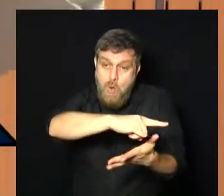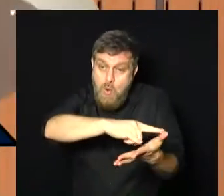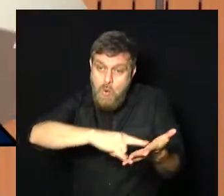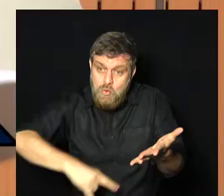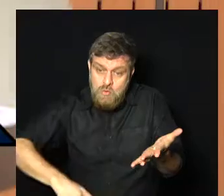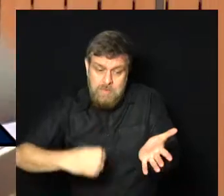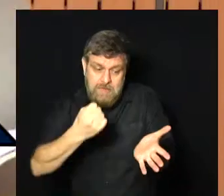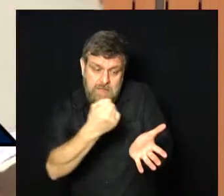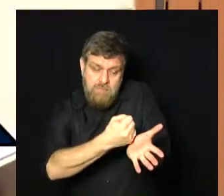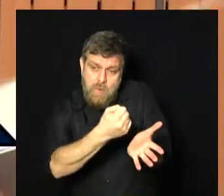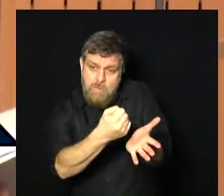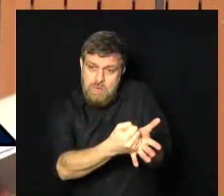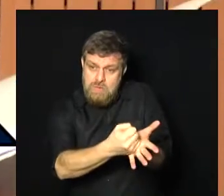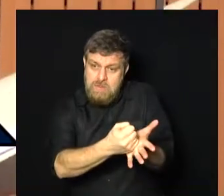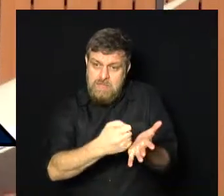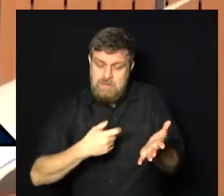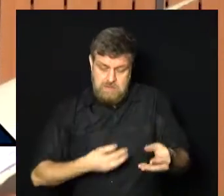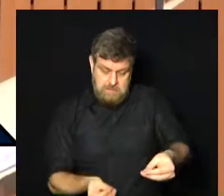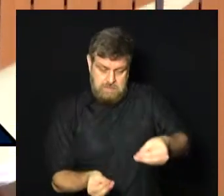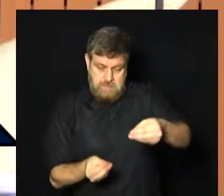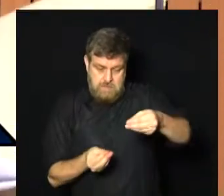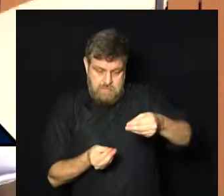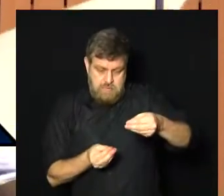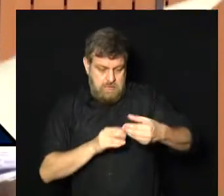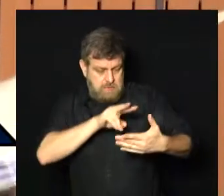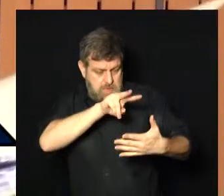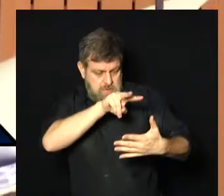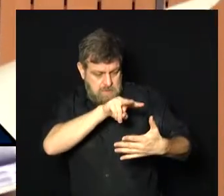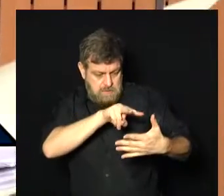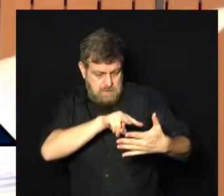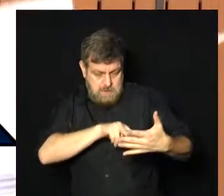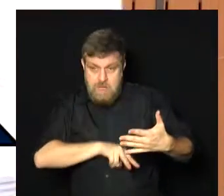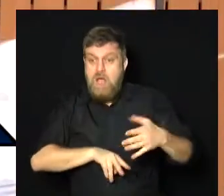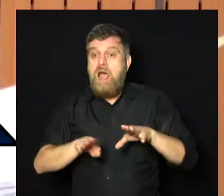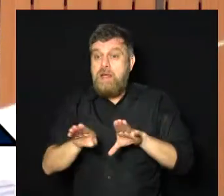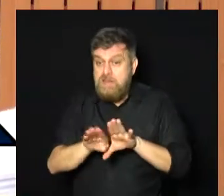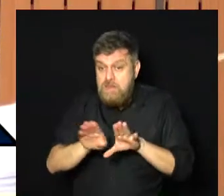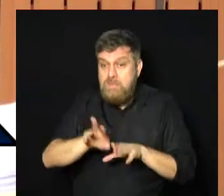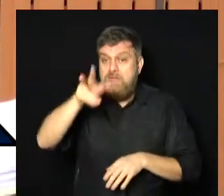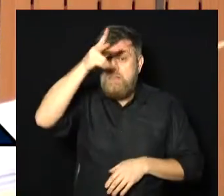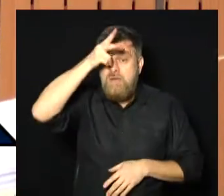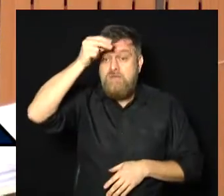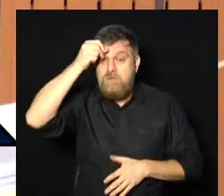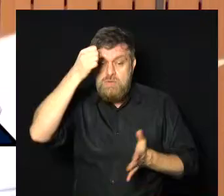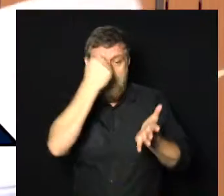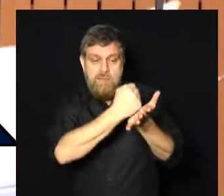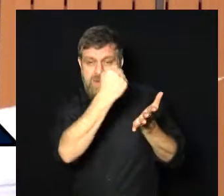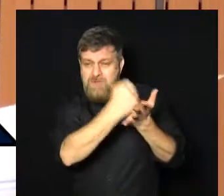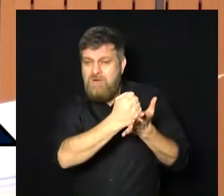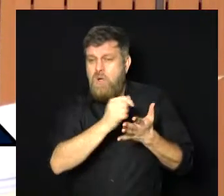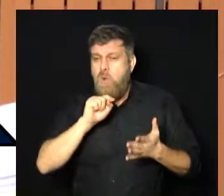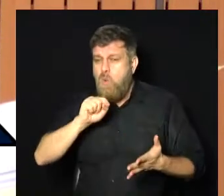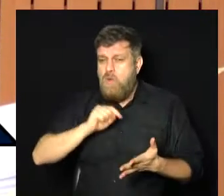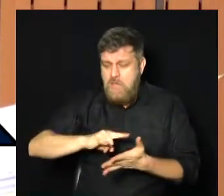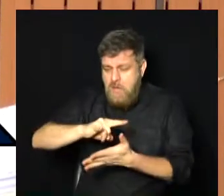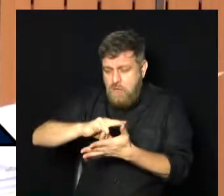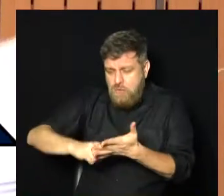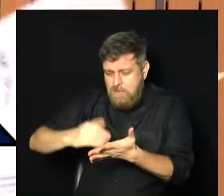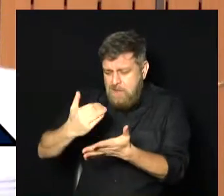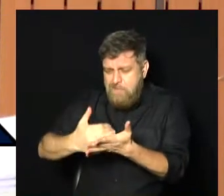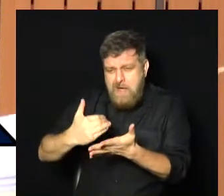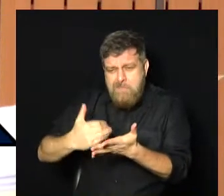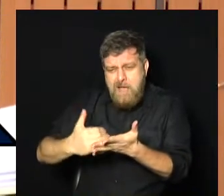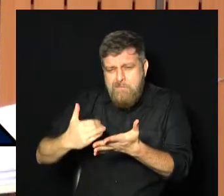na Câmara, que está aqui nas minhas mãos, que foi protocolado também na Prefeitura, com um embasamento